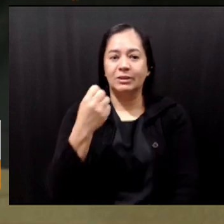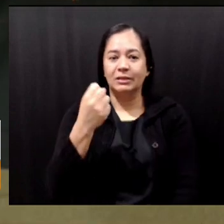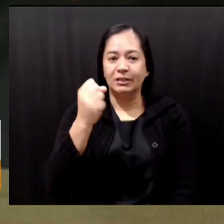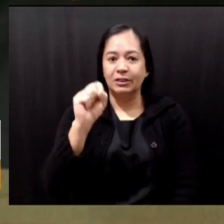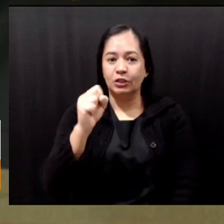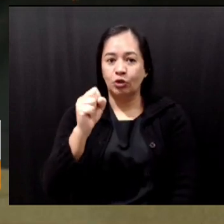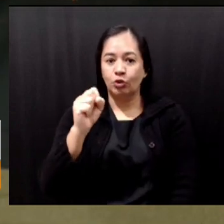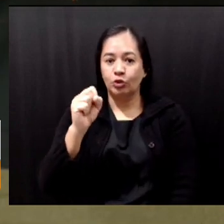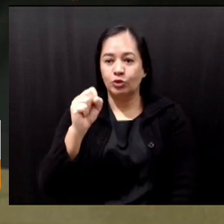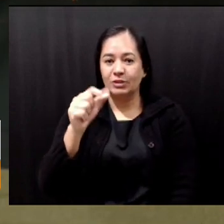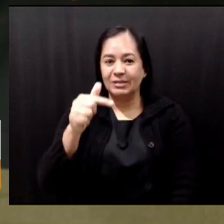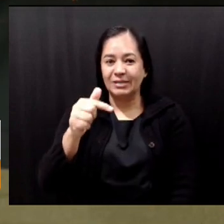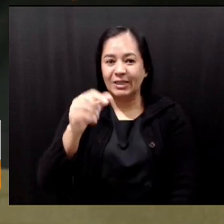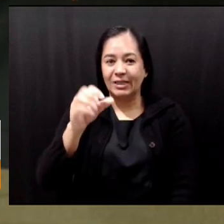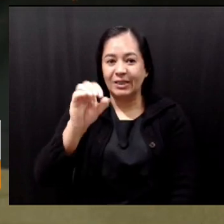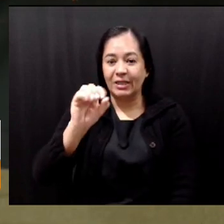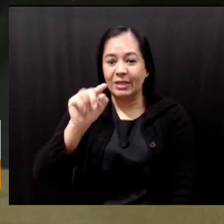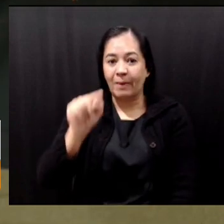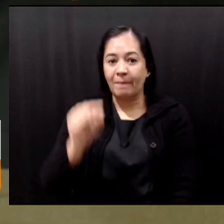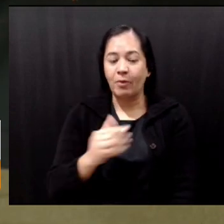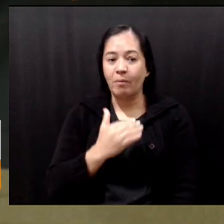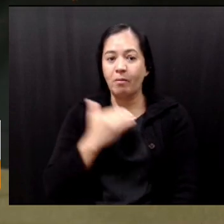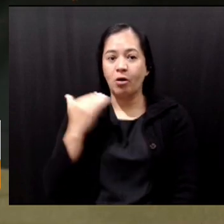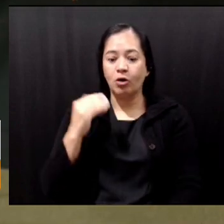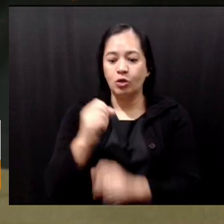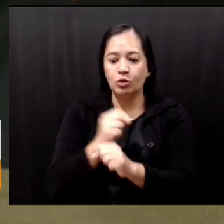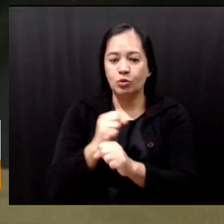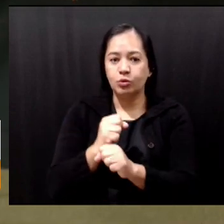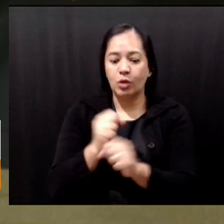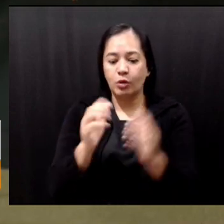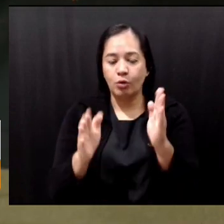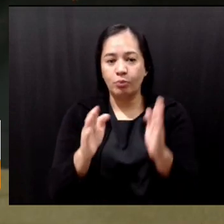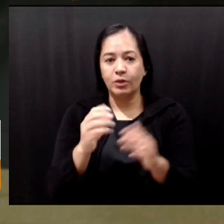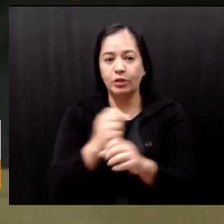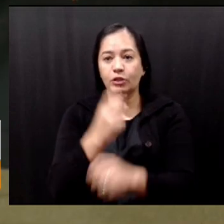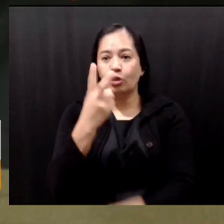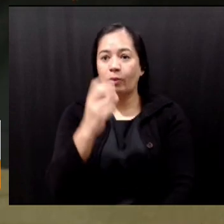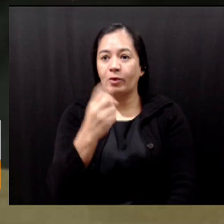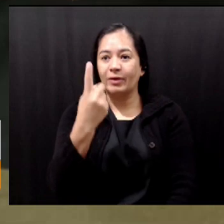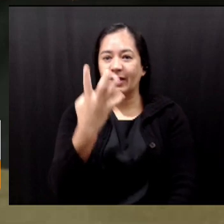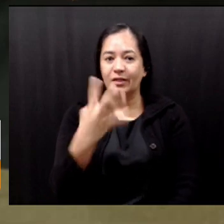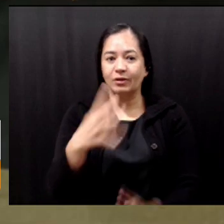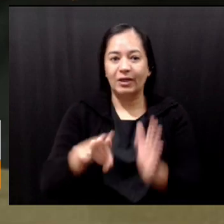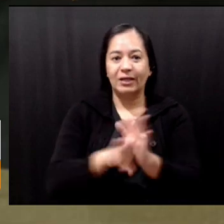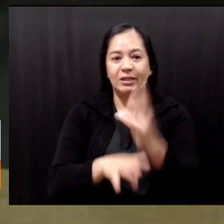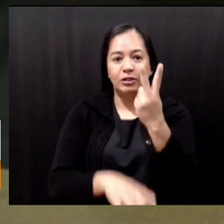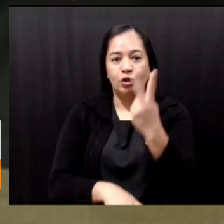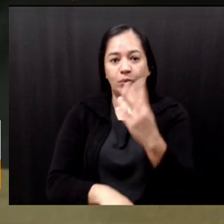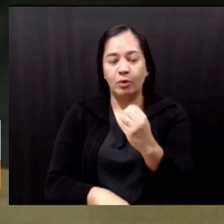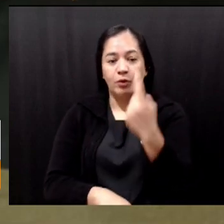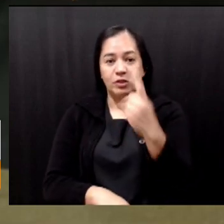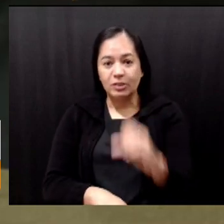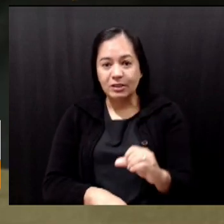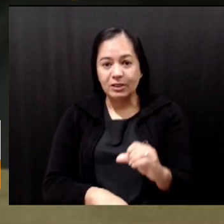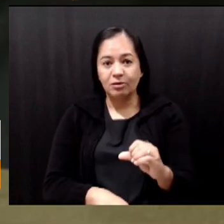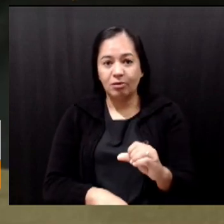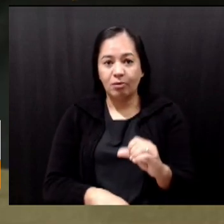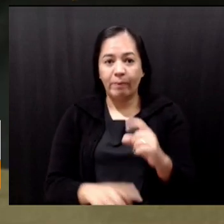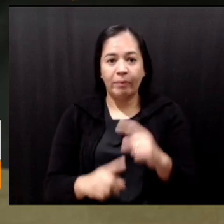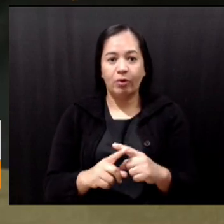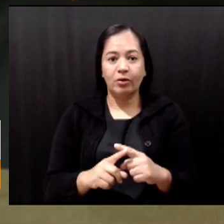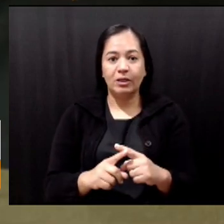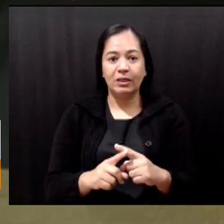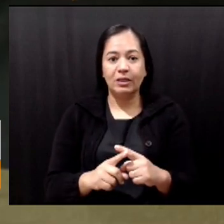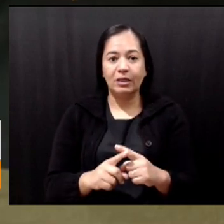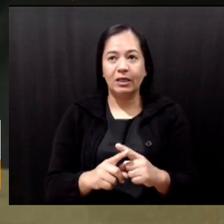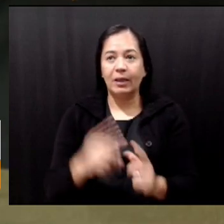871 mil mortes anuais no período de 2014 a 2019, como se 100 pessoas morressem no mundo